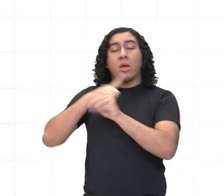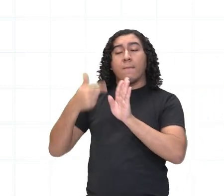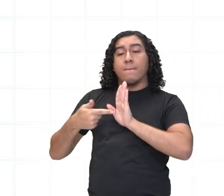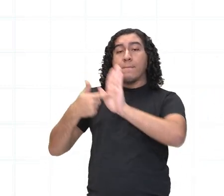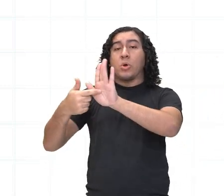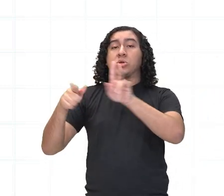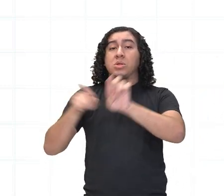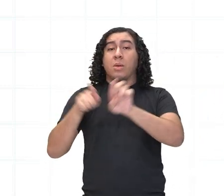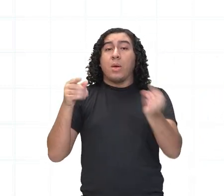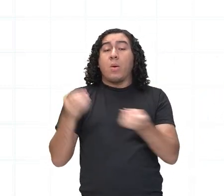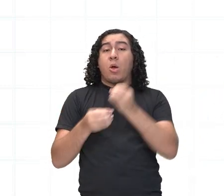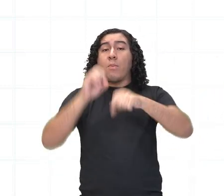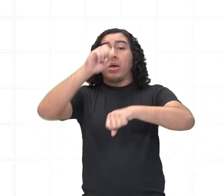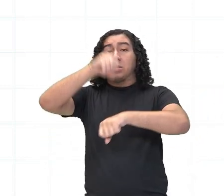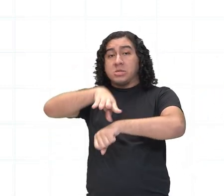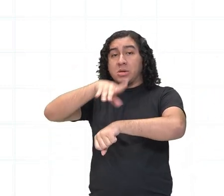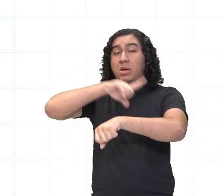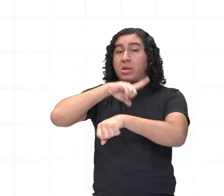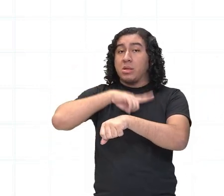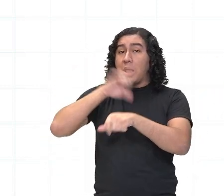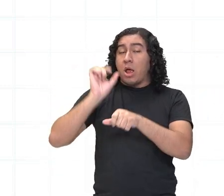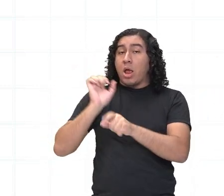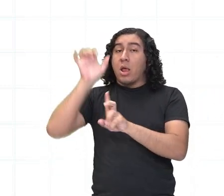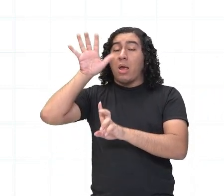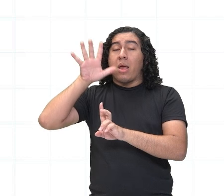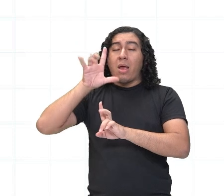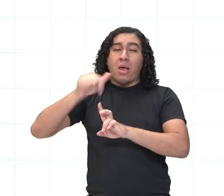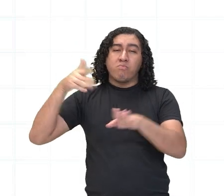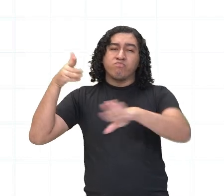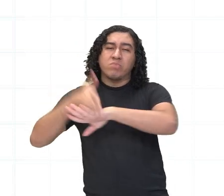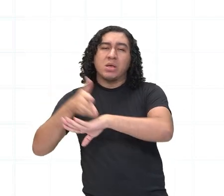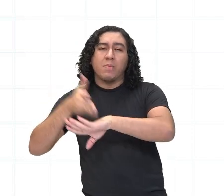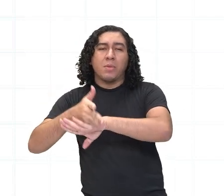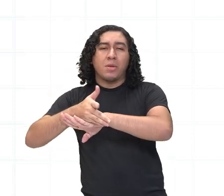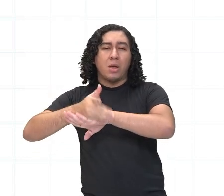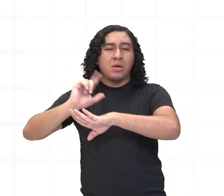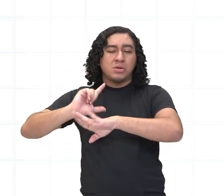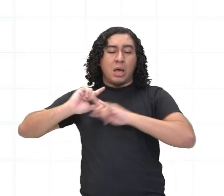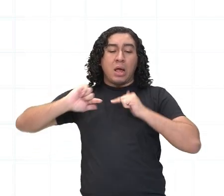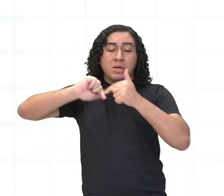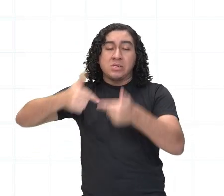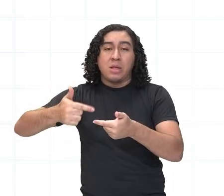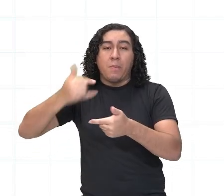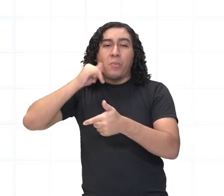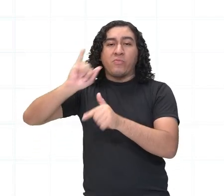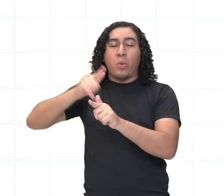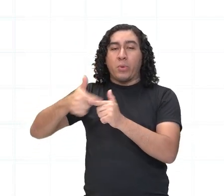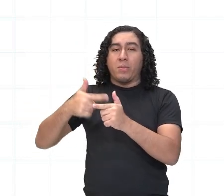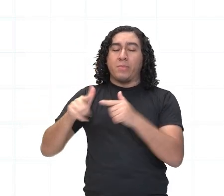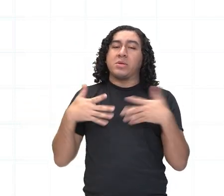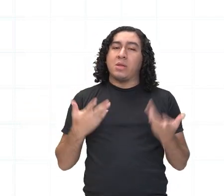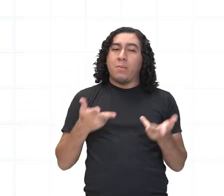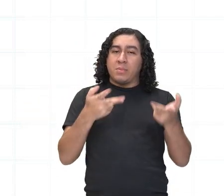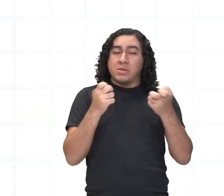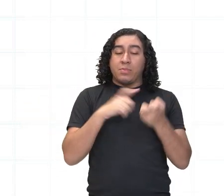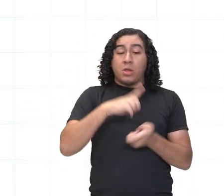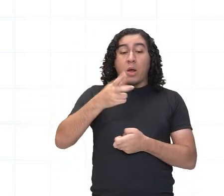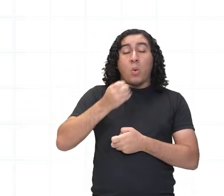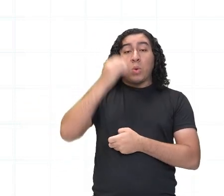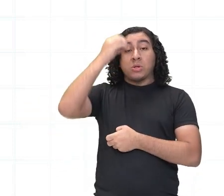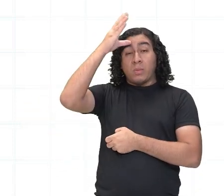também sugestões de intervenção. Então, notem que, avançando no conhecimento sobre esse